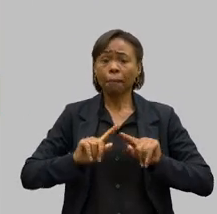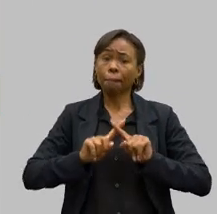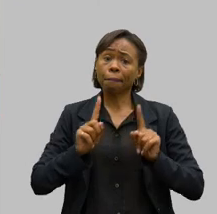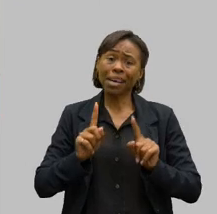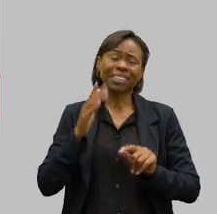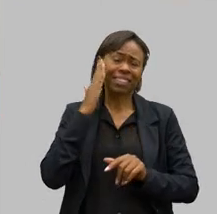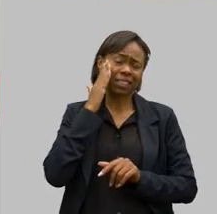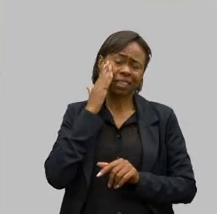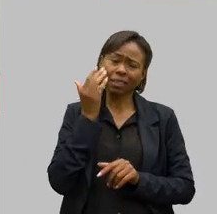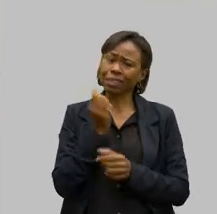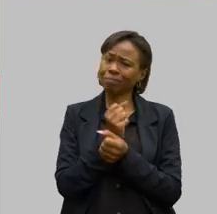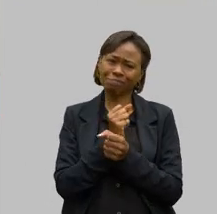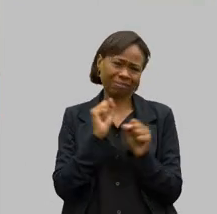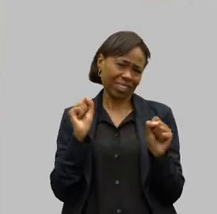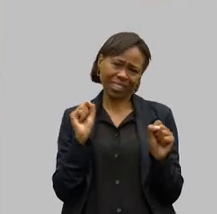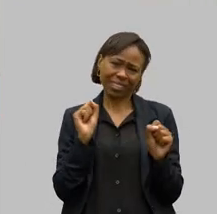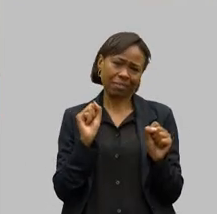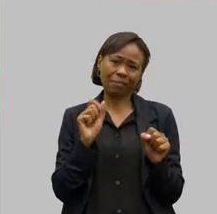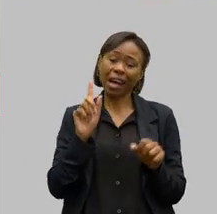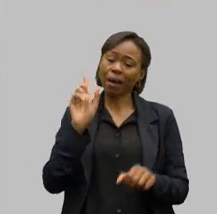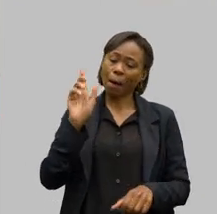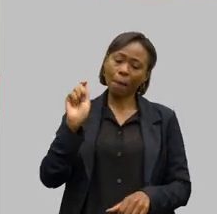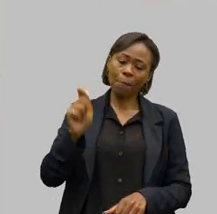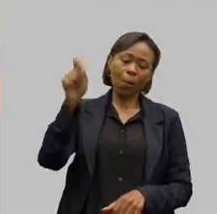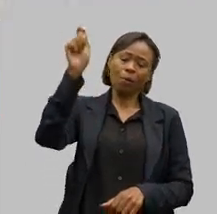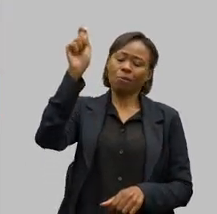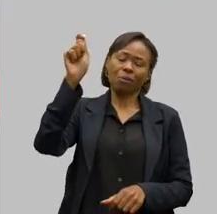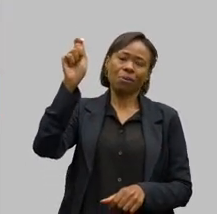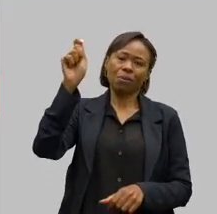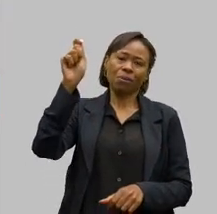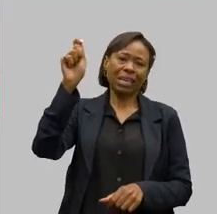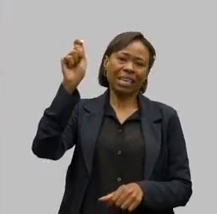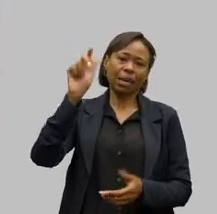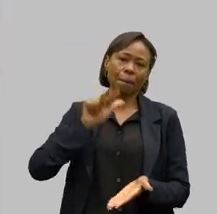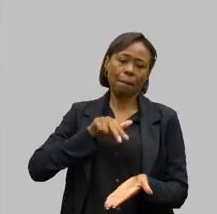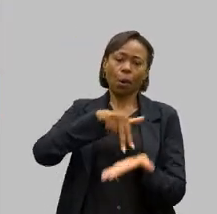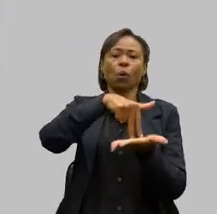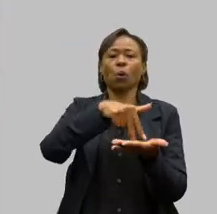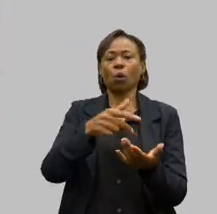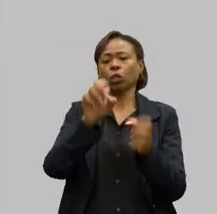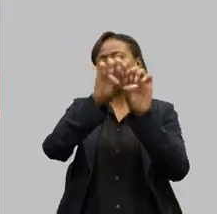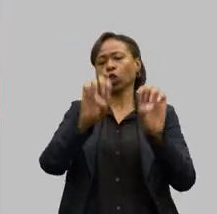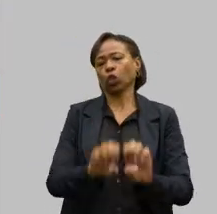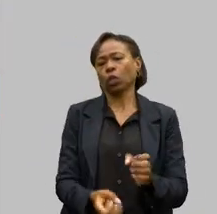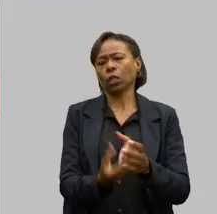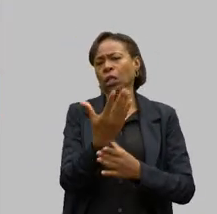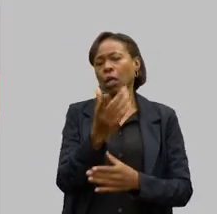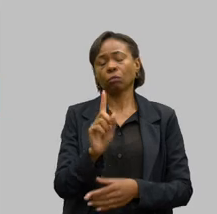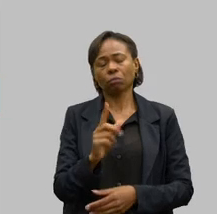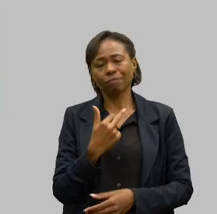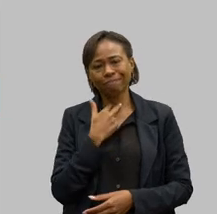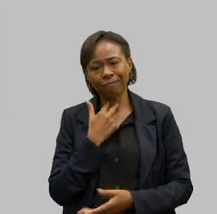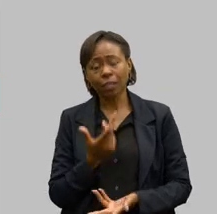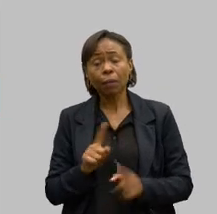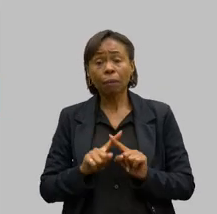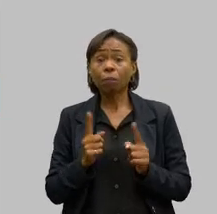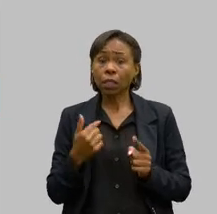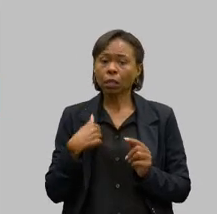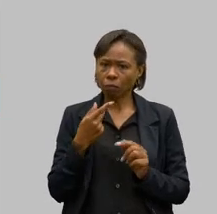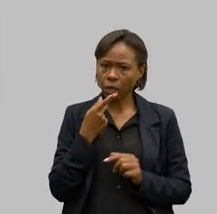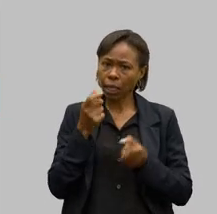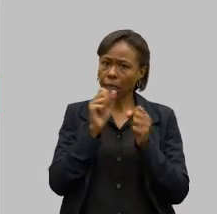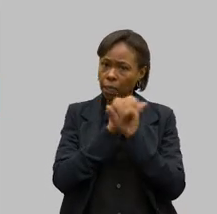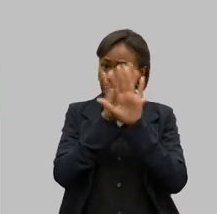possível a gente estalar o dedo e colocar toda essa estrutura. Como eu deixei aqui bem claro, um projeto